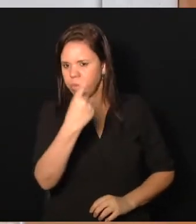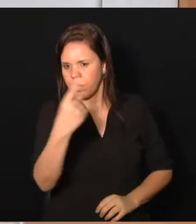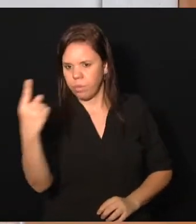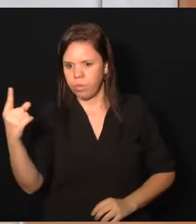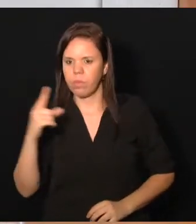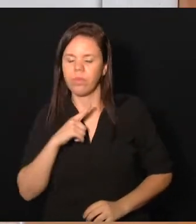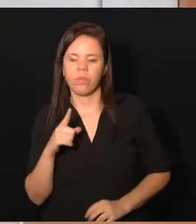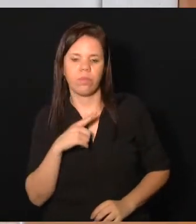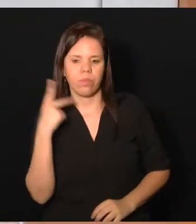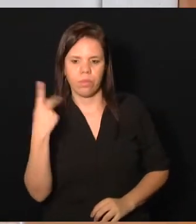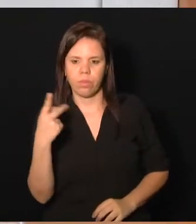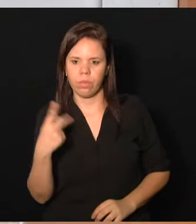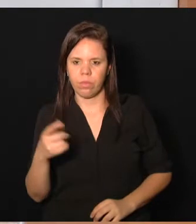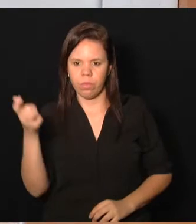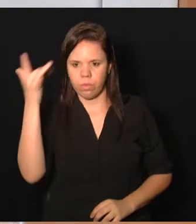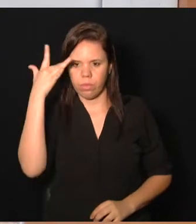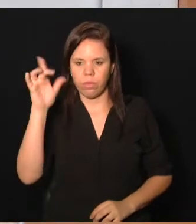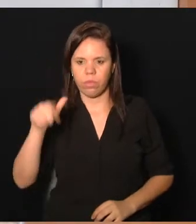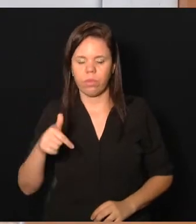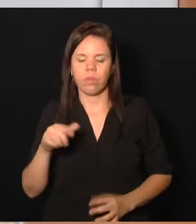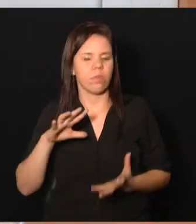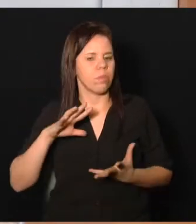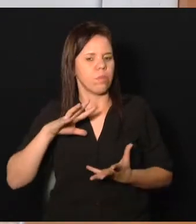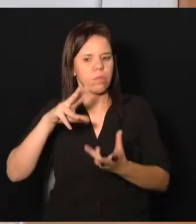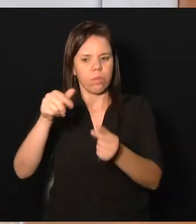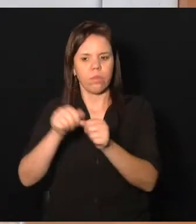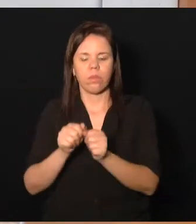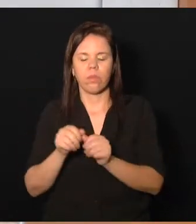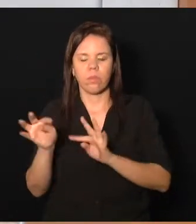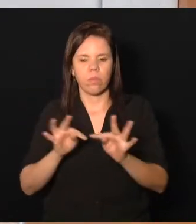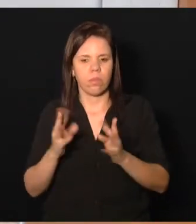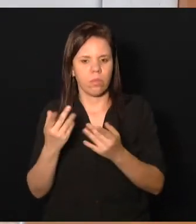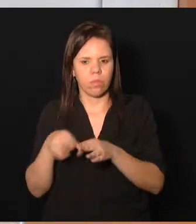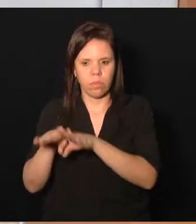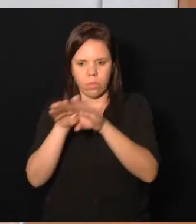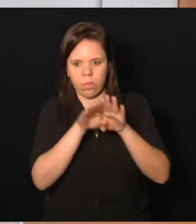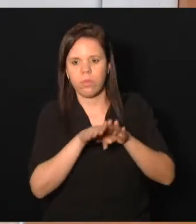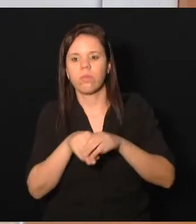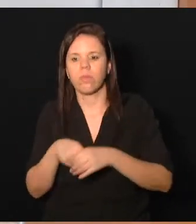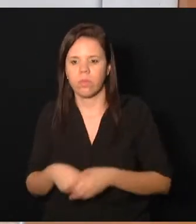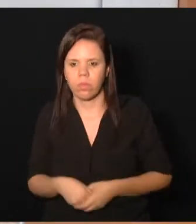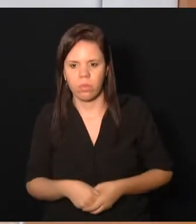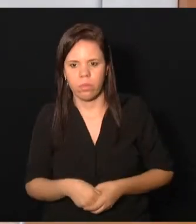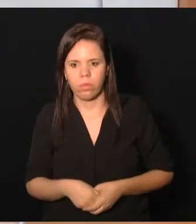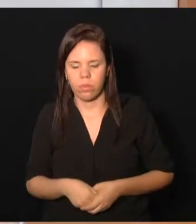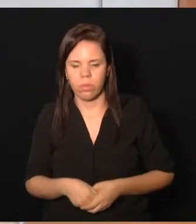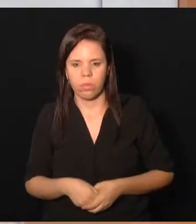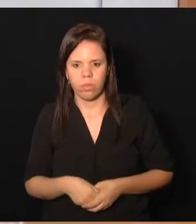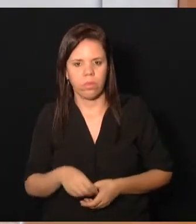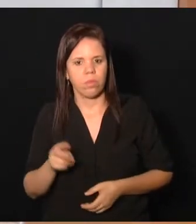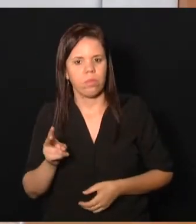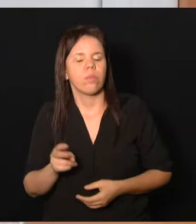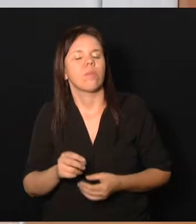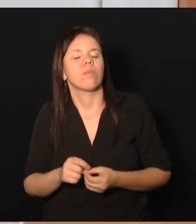a ética é universal. A ética é tratar todos igualmente, sem